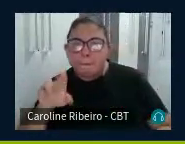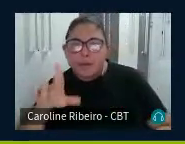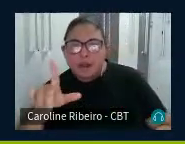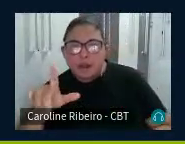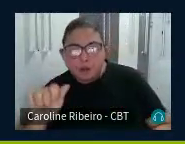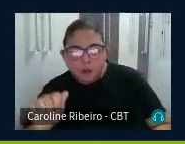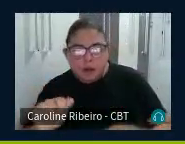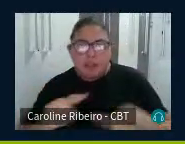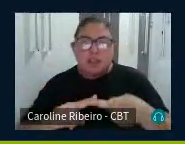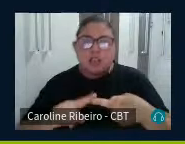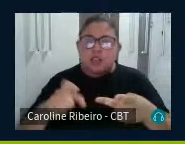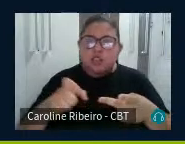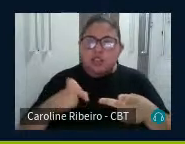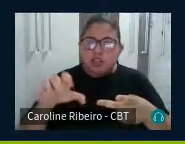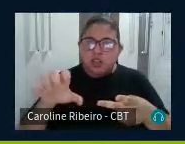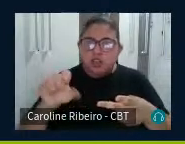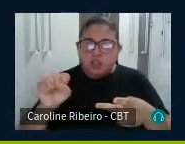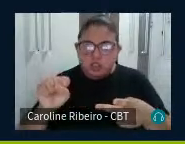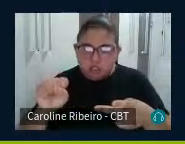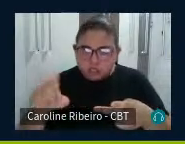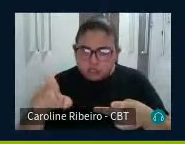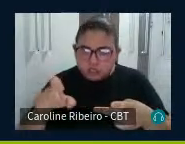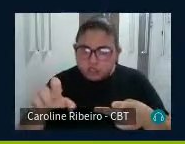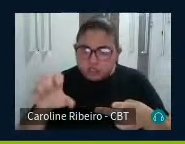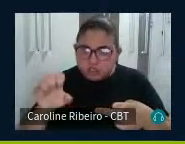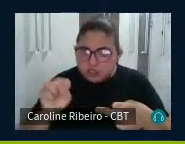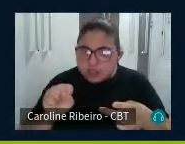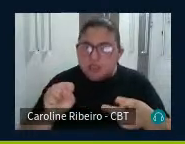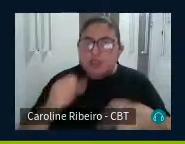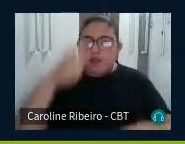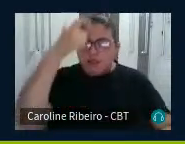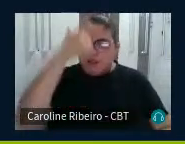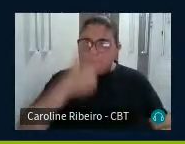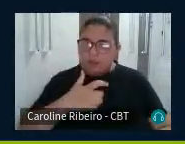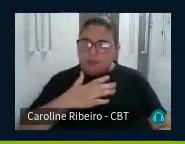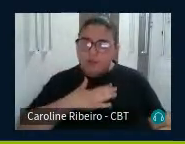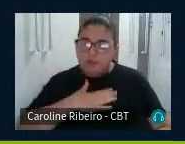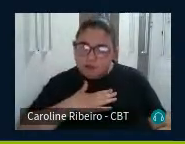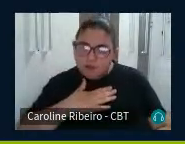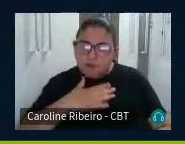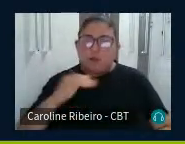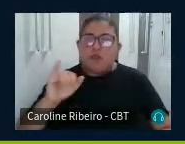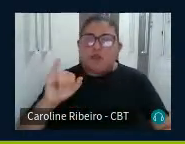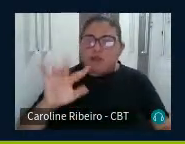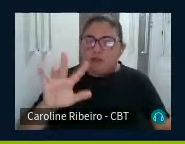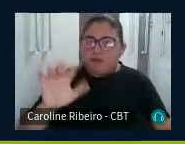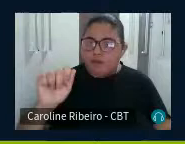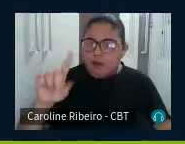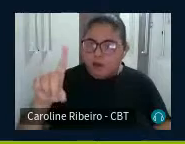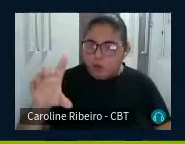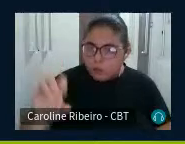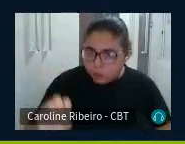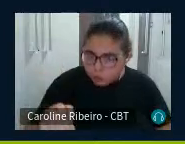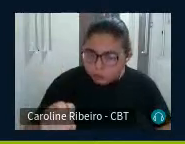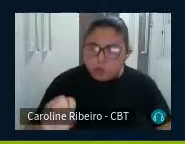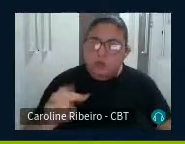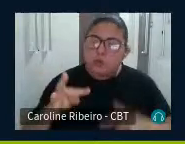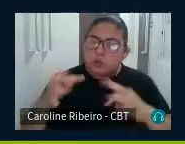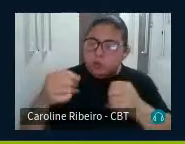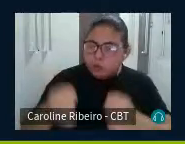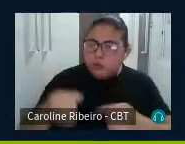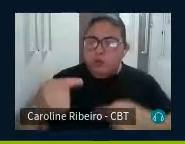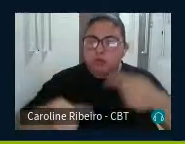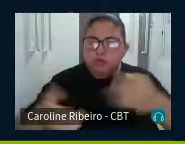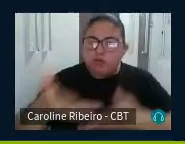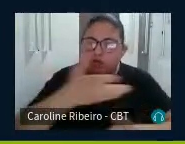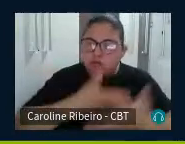o Ivaldo e eu também demos as boas-vindas. Na terça-feira, o professor Leandro trouxe o